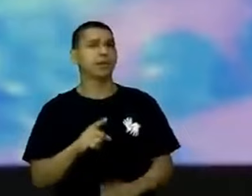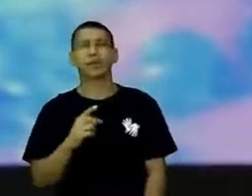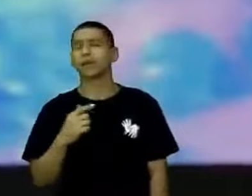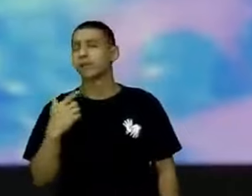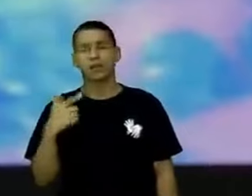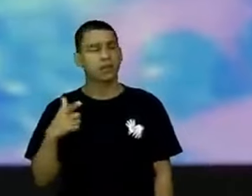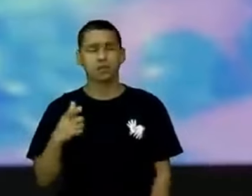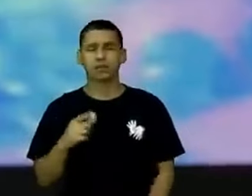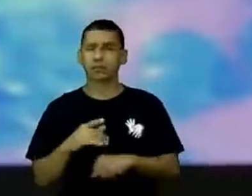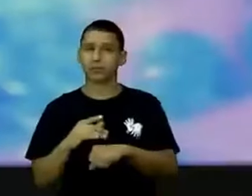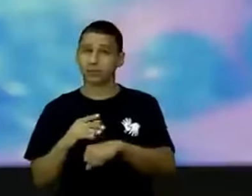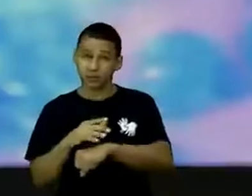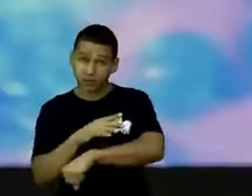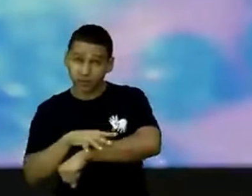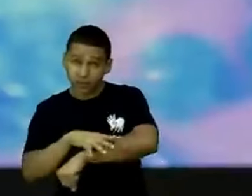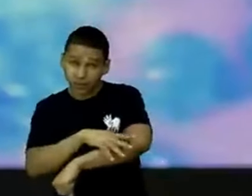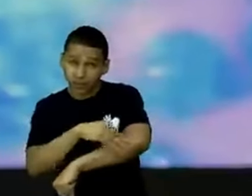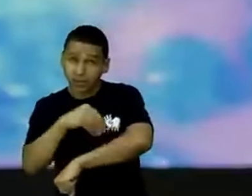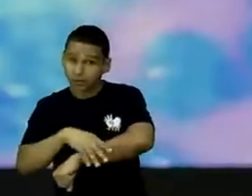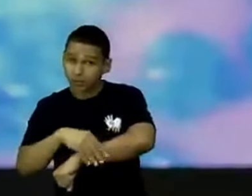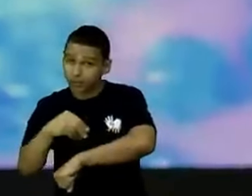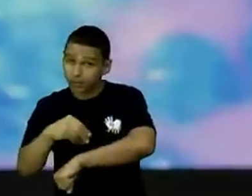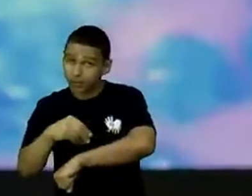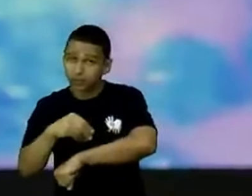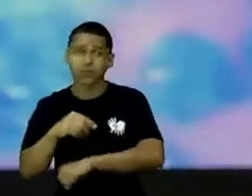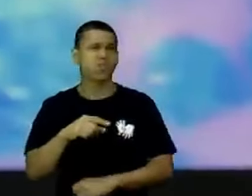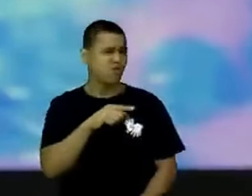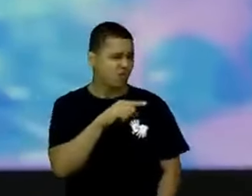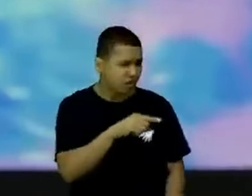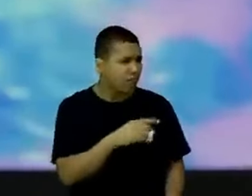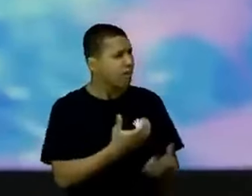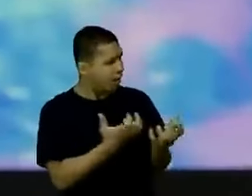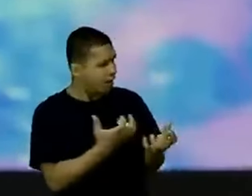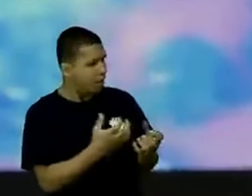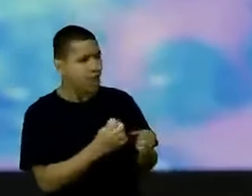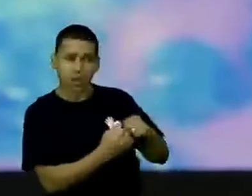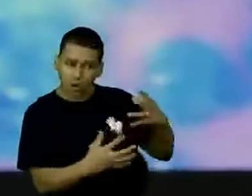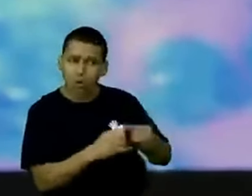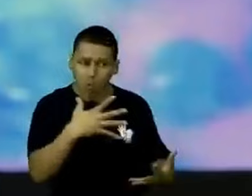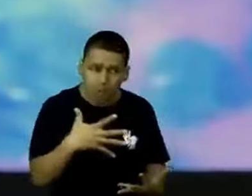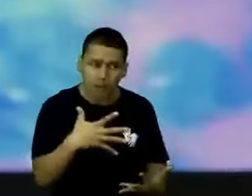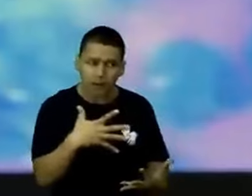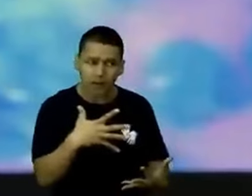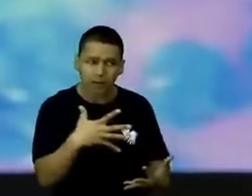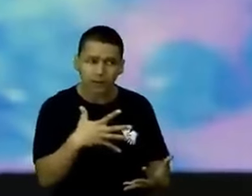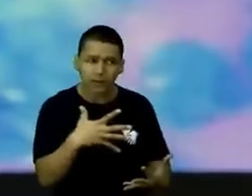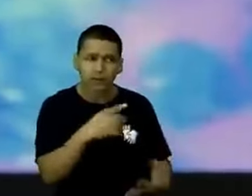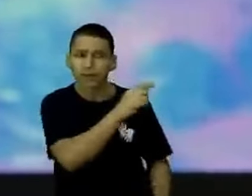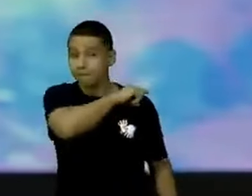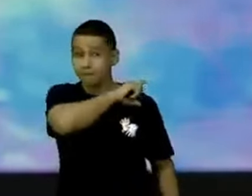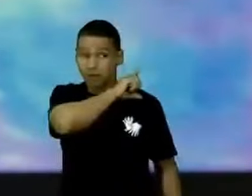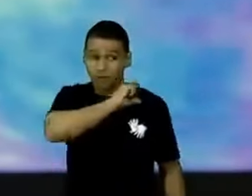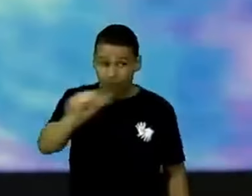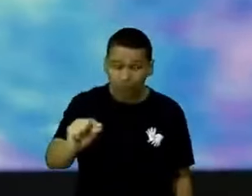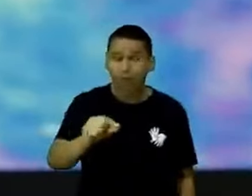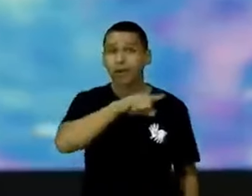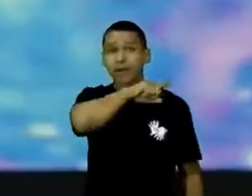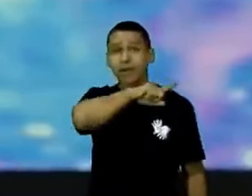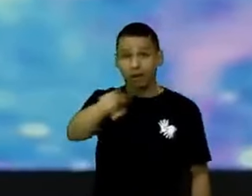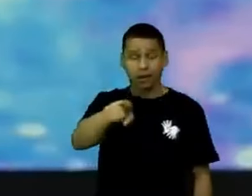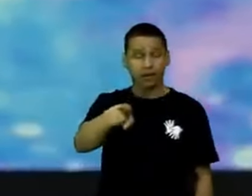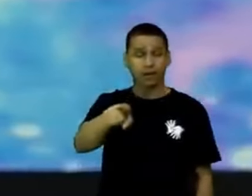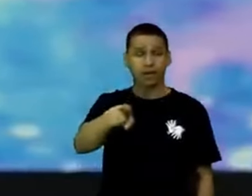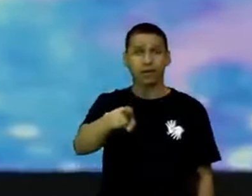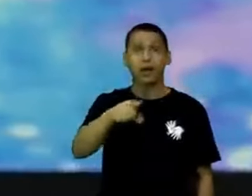Se quer um milagre que saiu da boca dele, vai rápido e não deixa o ego roubar a tua oportunidade de viver essa nova